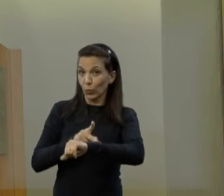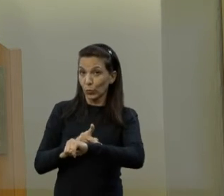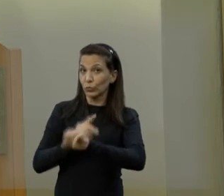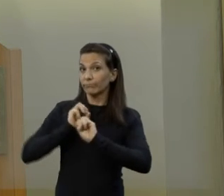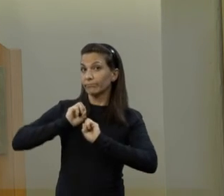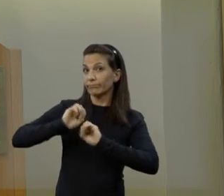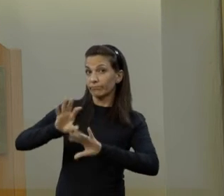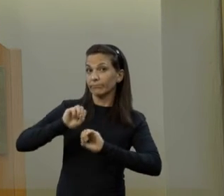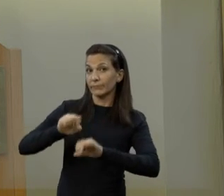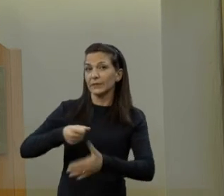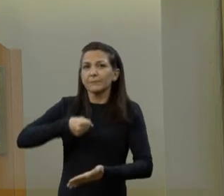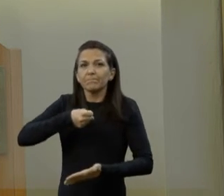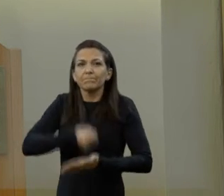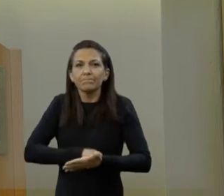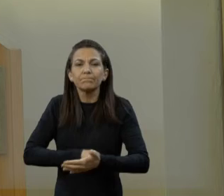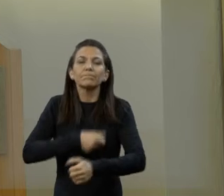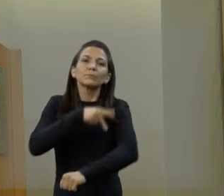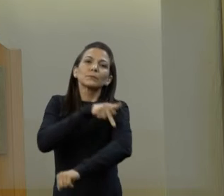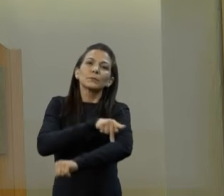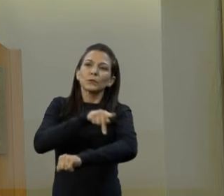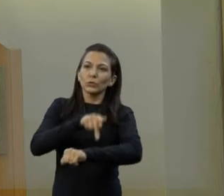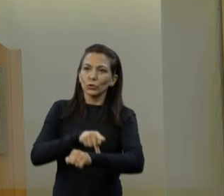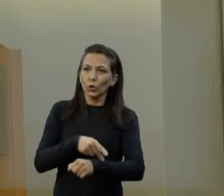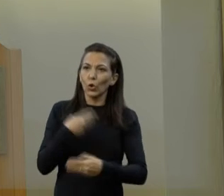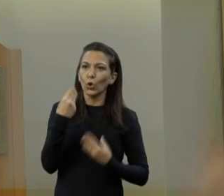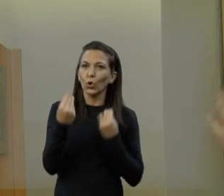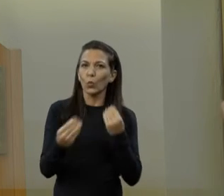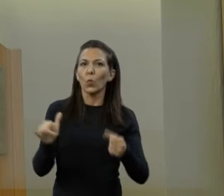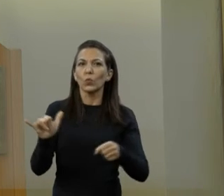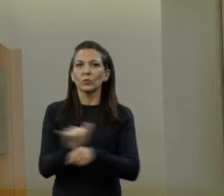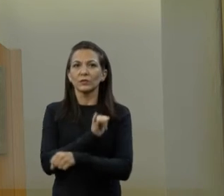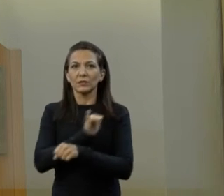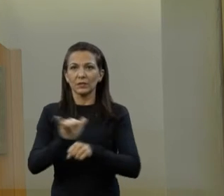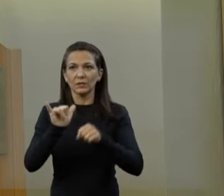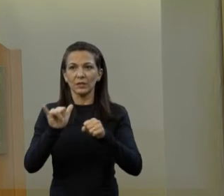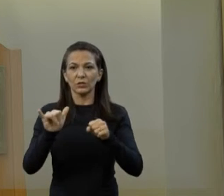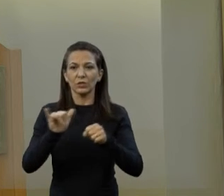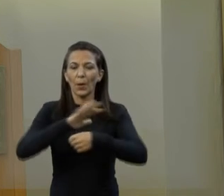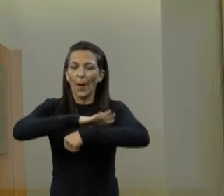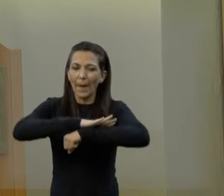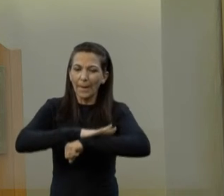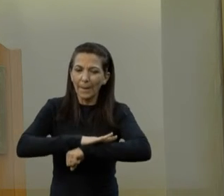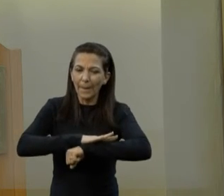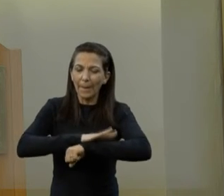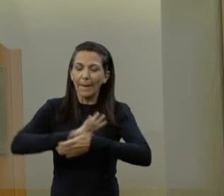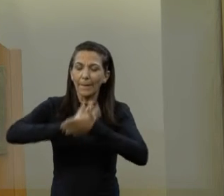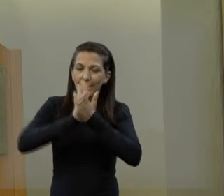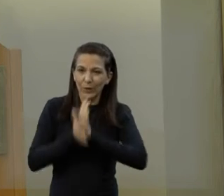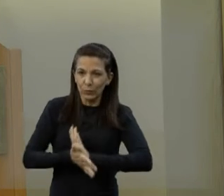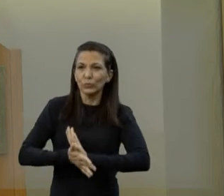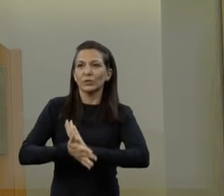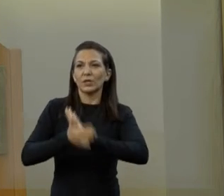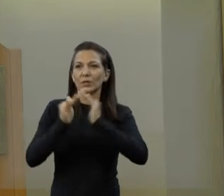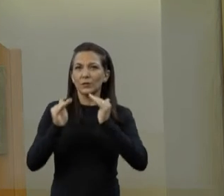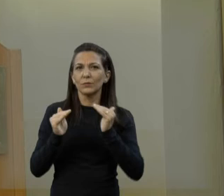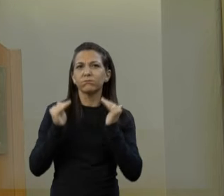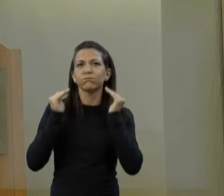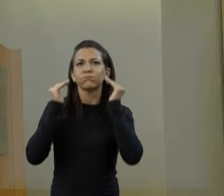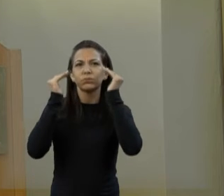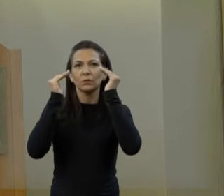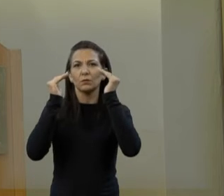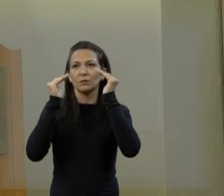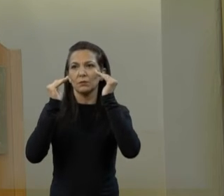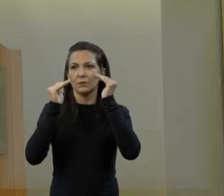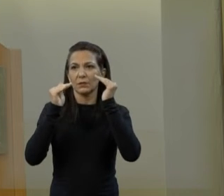porque eu insisto na pedagogia João como uma forma da gente superar os preconceitos que estão arraigadas na nossa sociedade